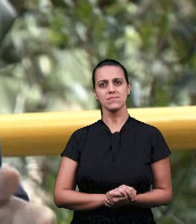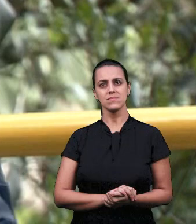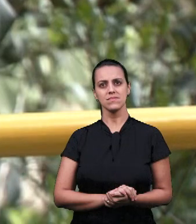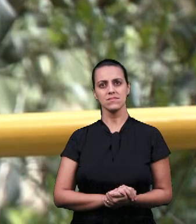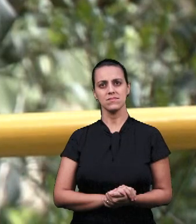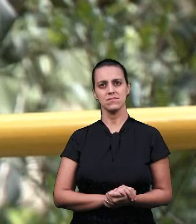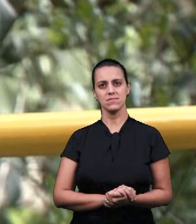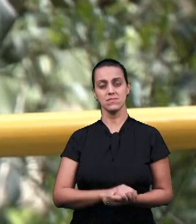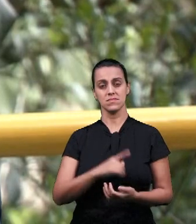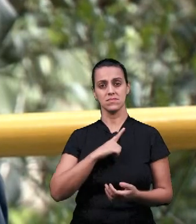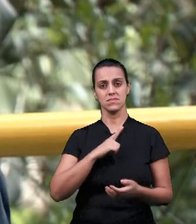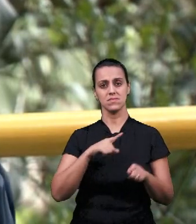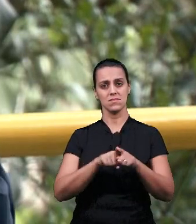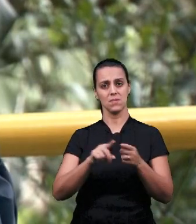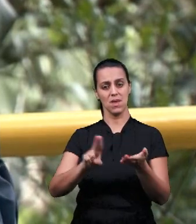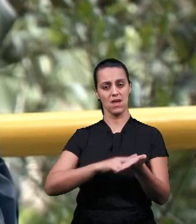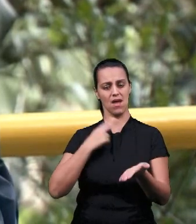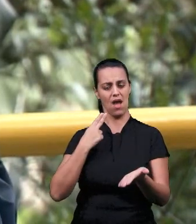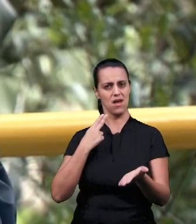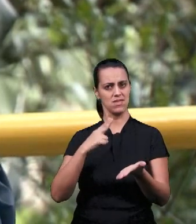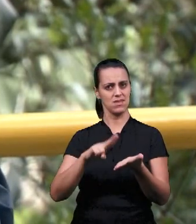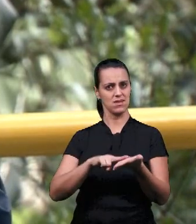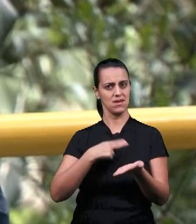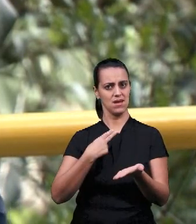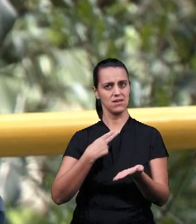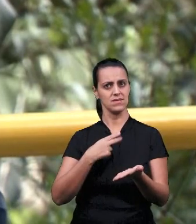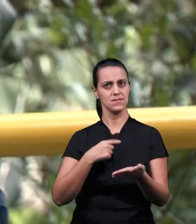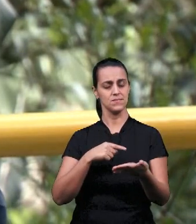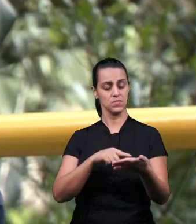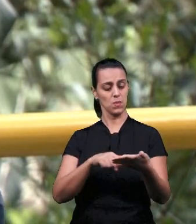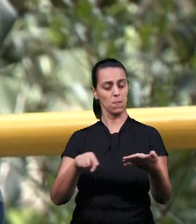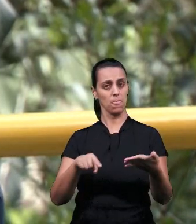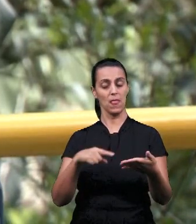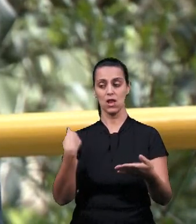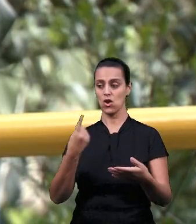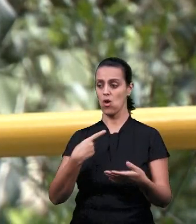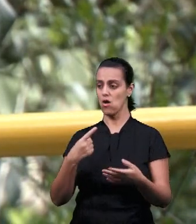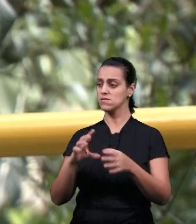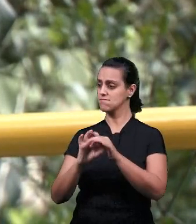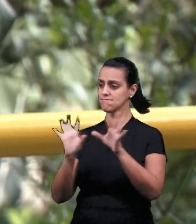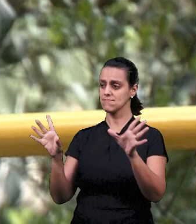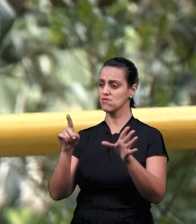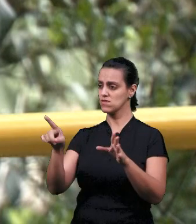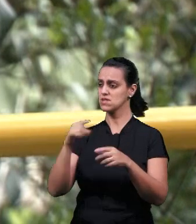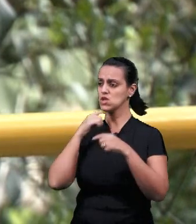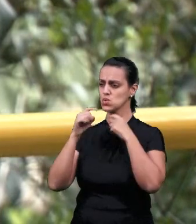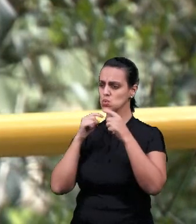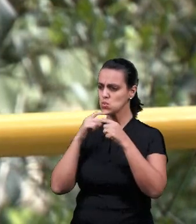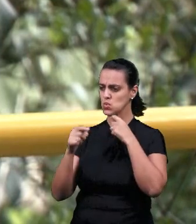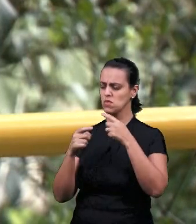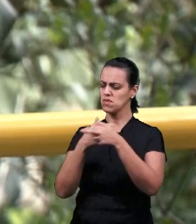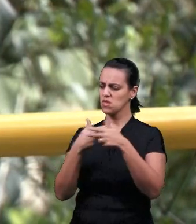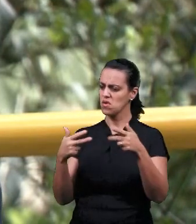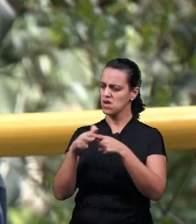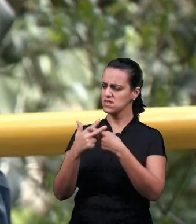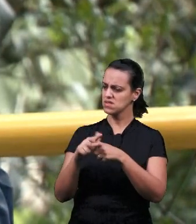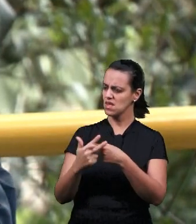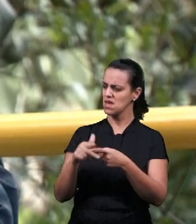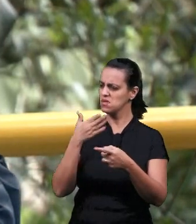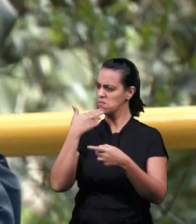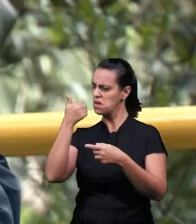até uma carta, uma correspondência, diz assim, estamos à sua disposição para eventuais dúvidas, acertos, melhorias e tal.